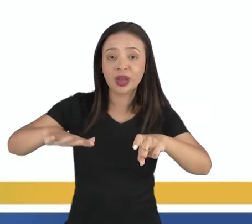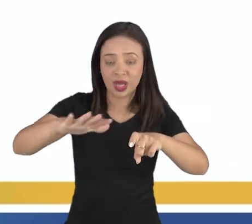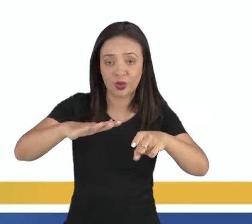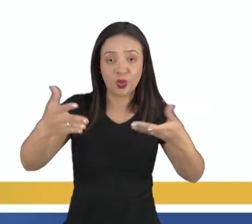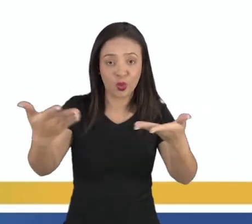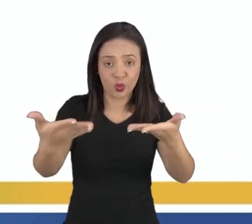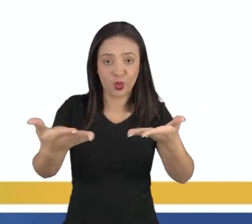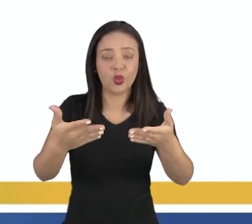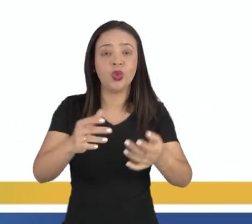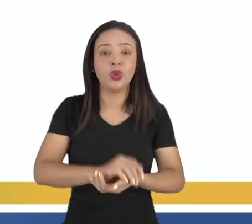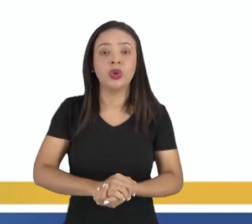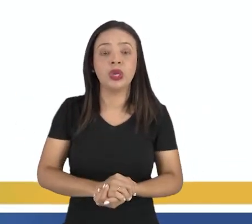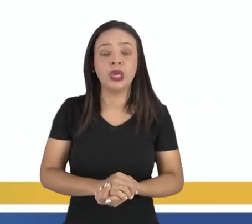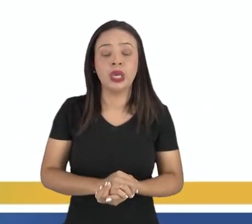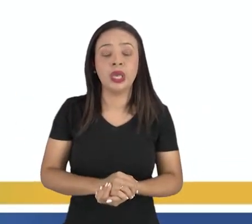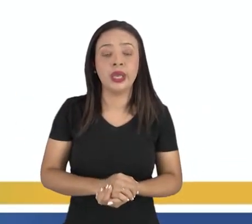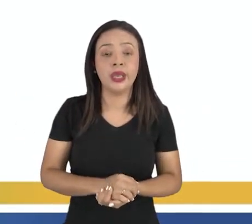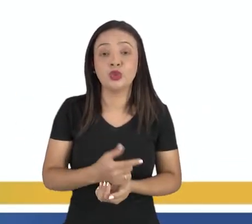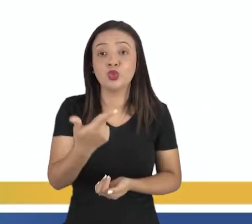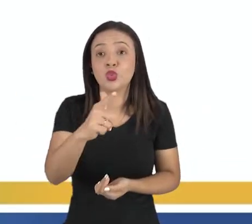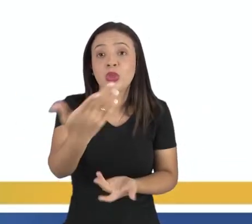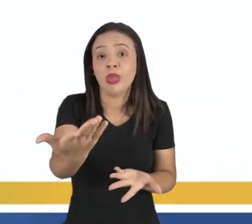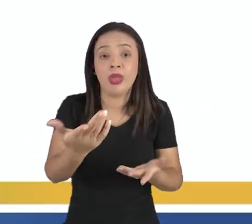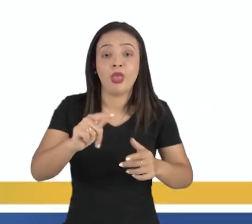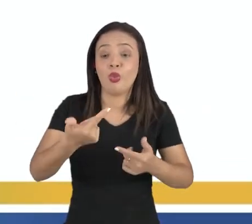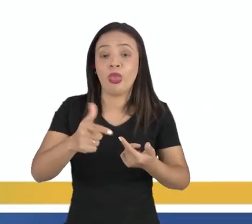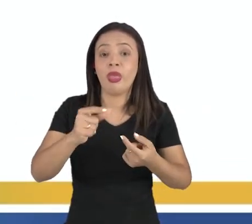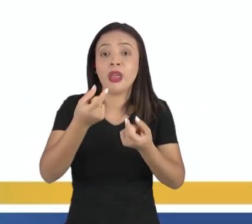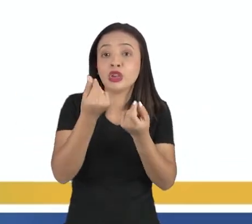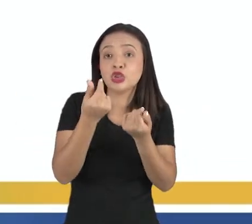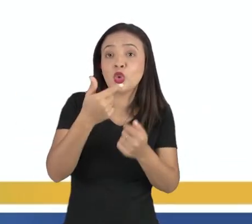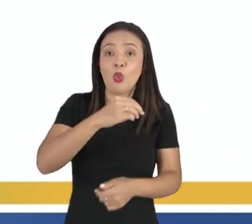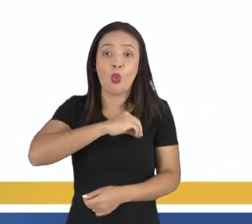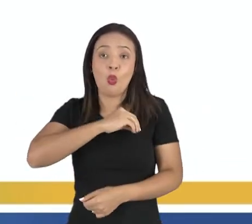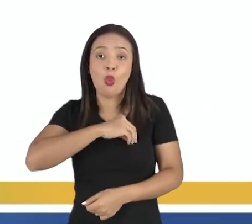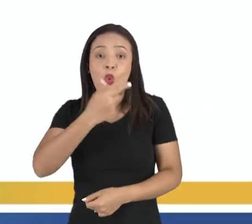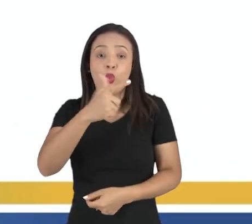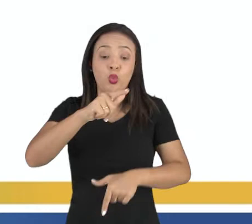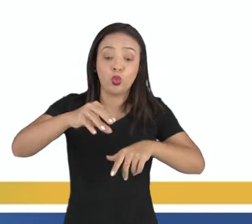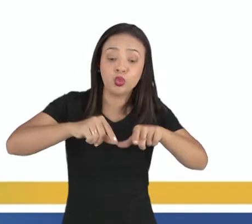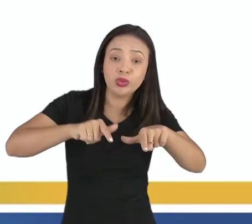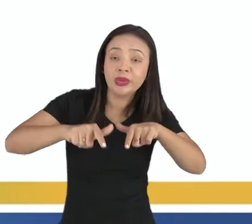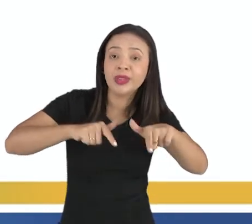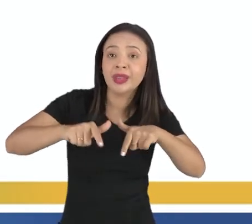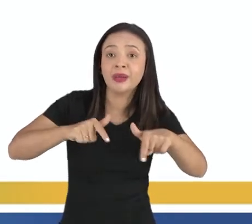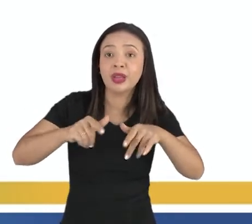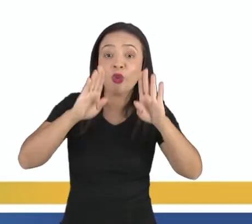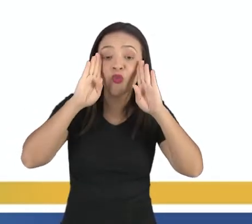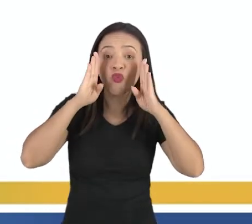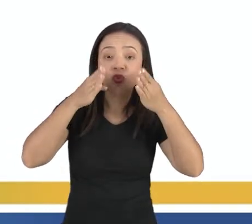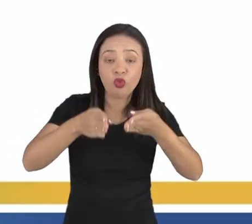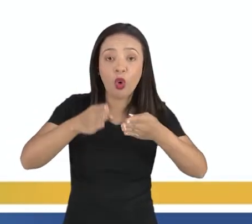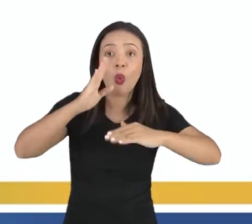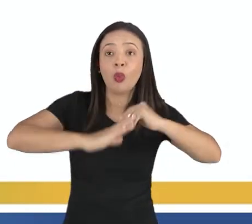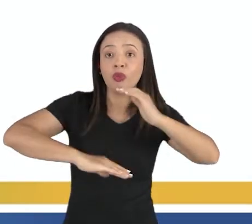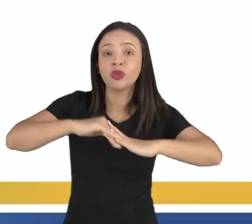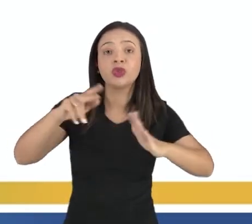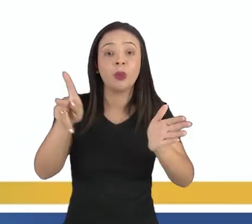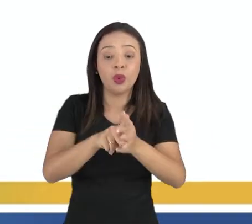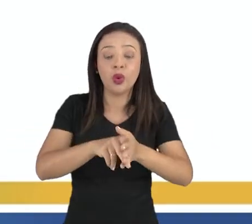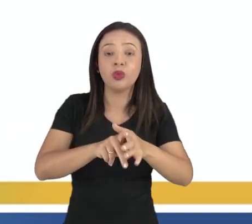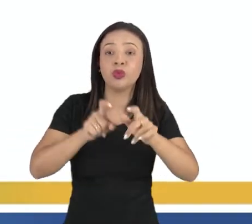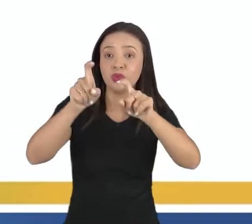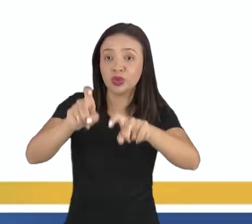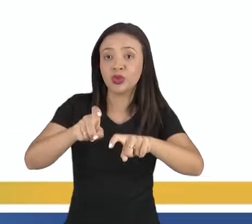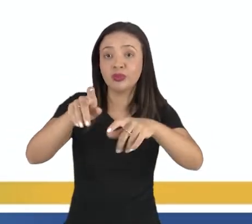mais um gerador de emprego e renda para esses trabalhadores que são especializados nisso e não em outra coisa,